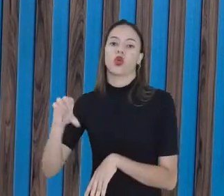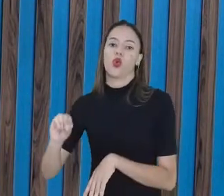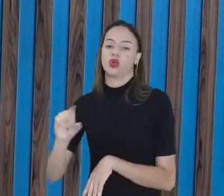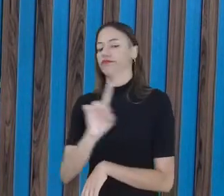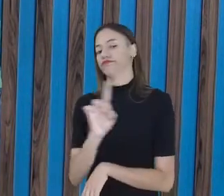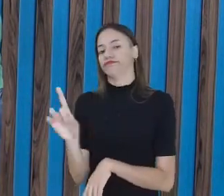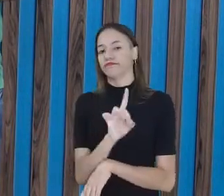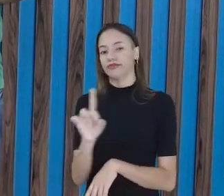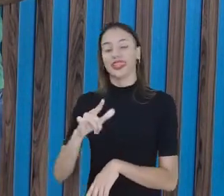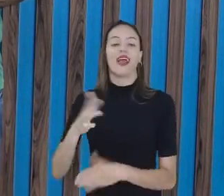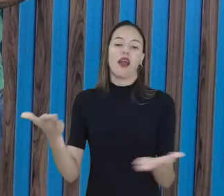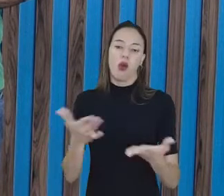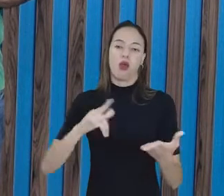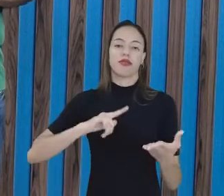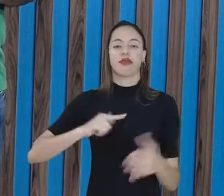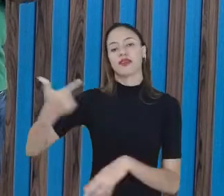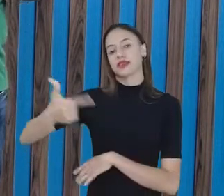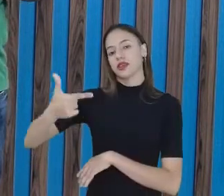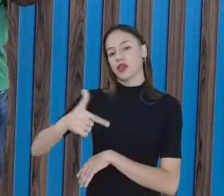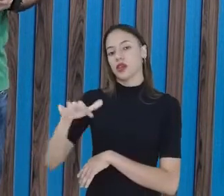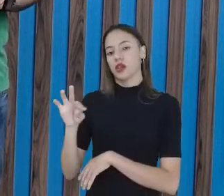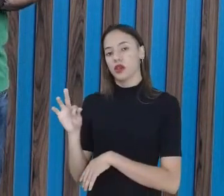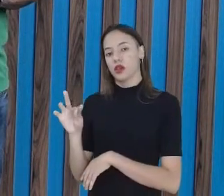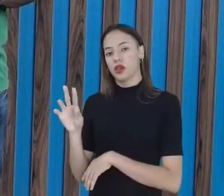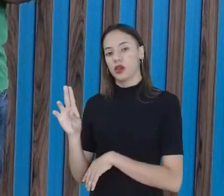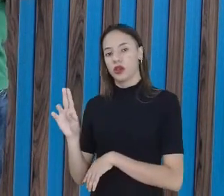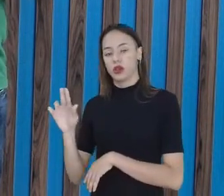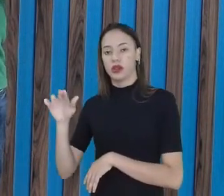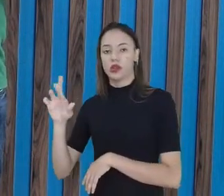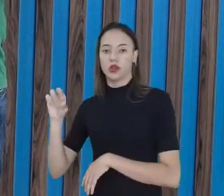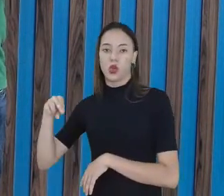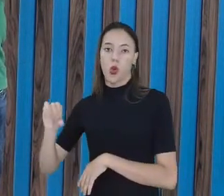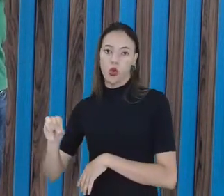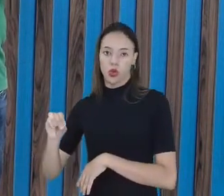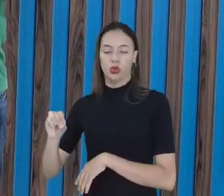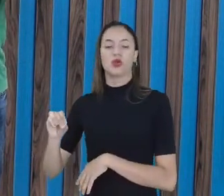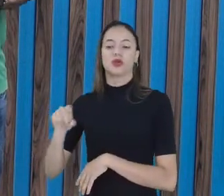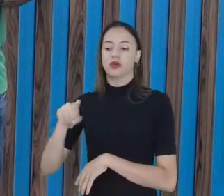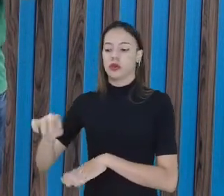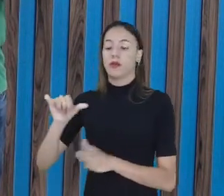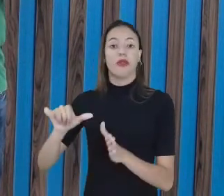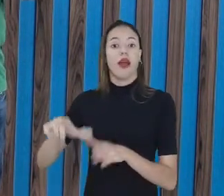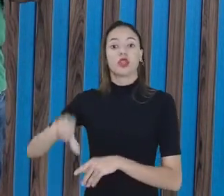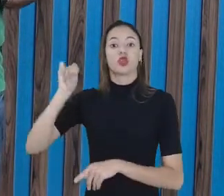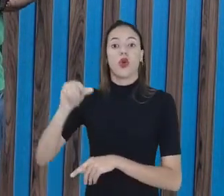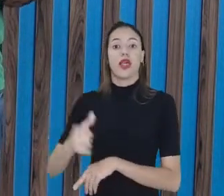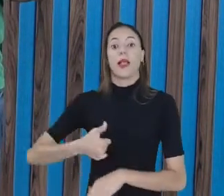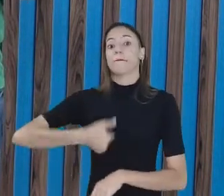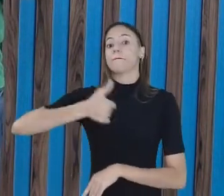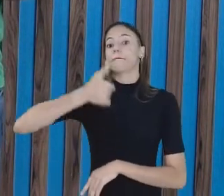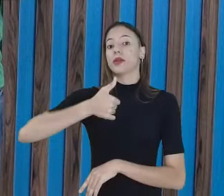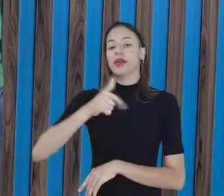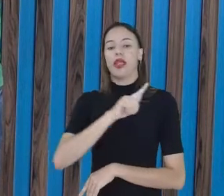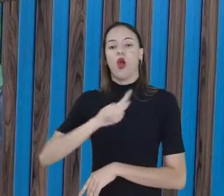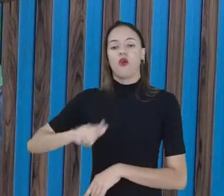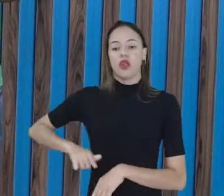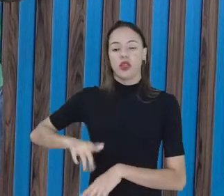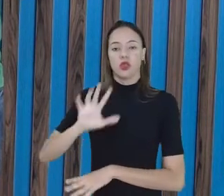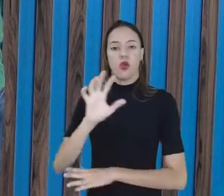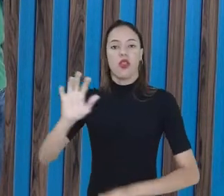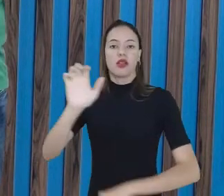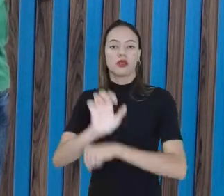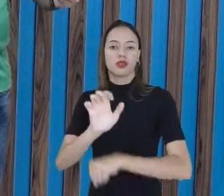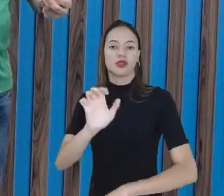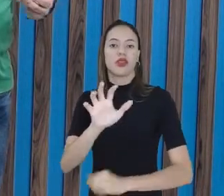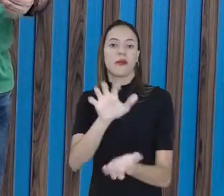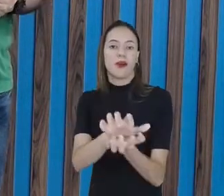teremos segundo turno agora, né, para a escolha da primeira governadora, né, do estado de Pernambuco,